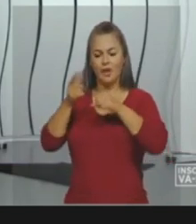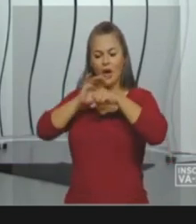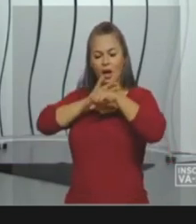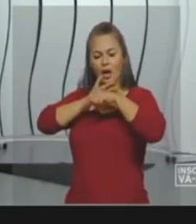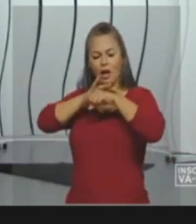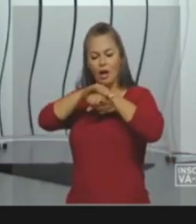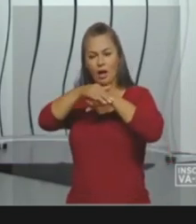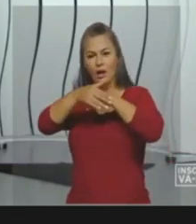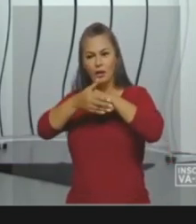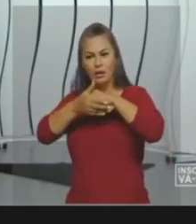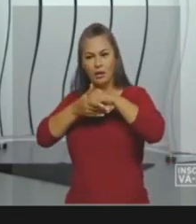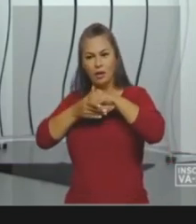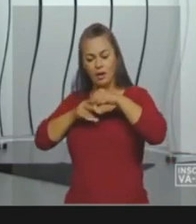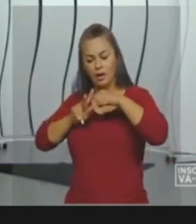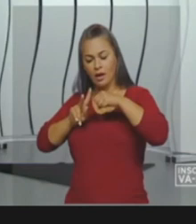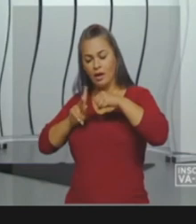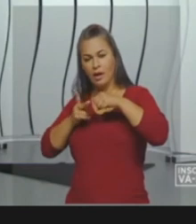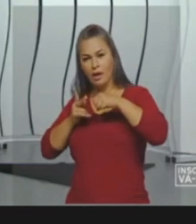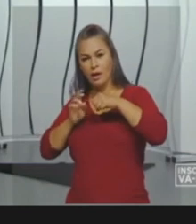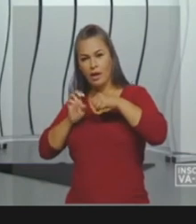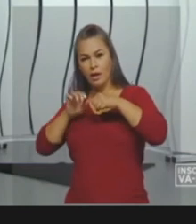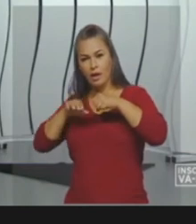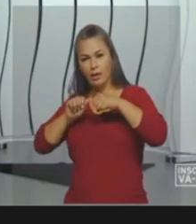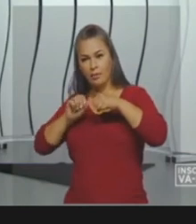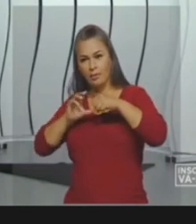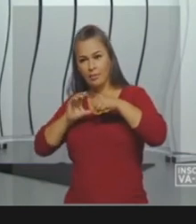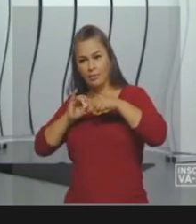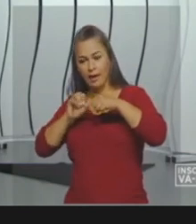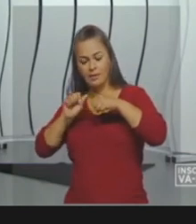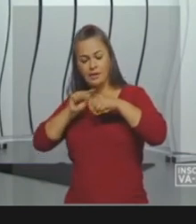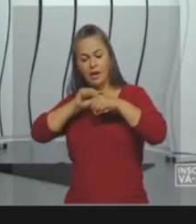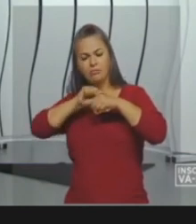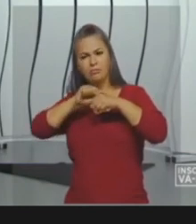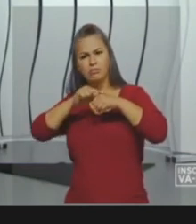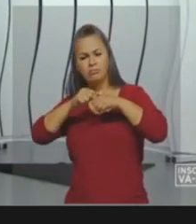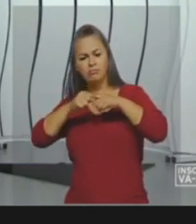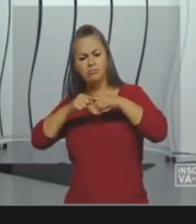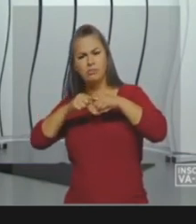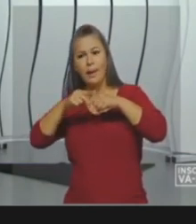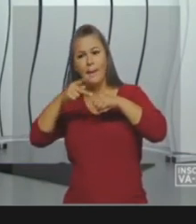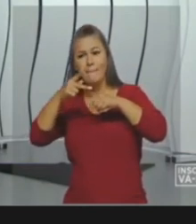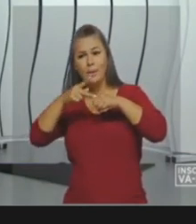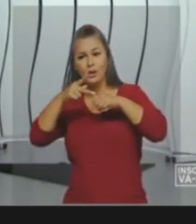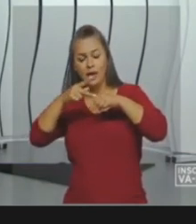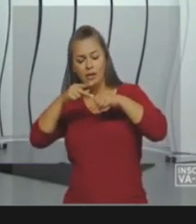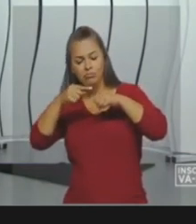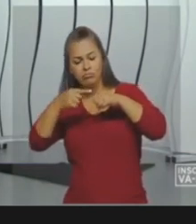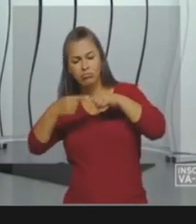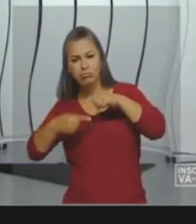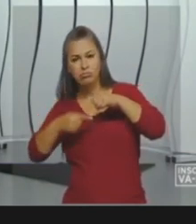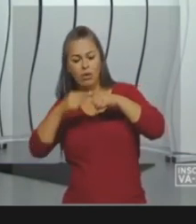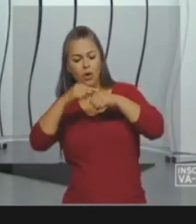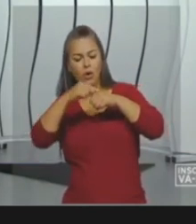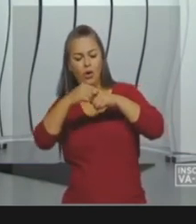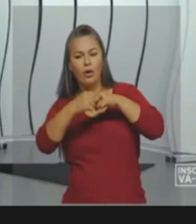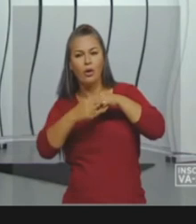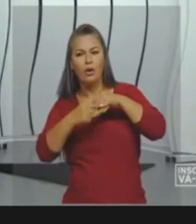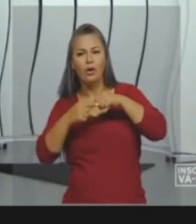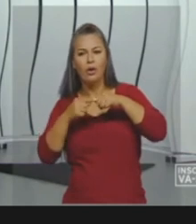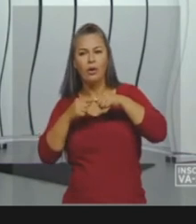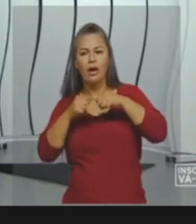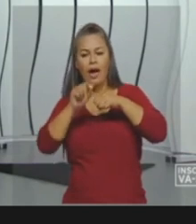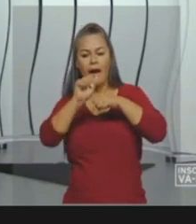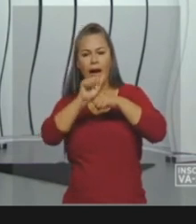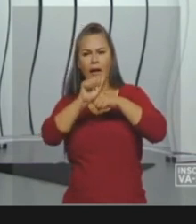ó. Tá cheio de proteína aqui na superfície dessa hemácia. Nós temos nessa hemácia aqui, ó, proteínas do